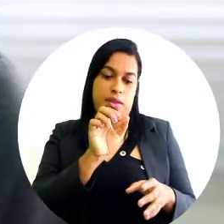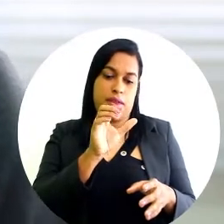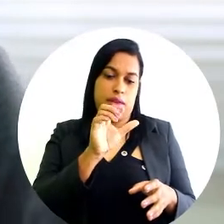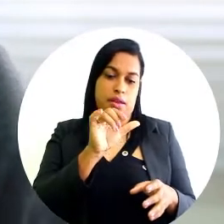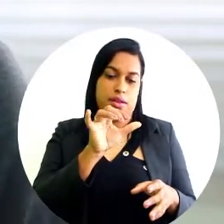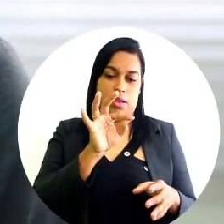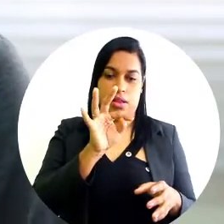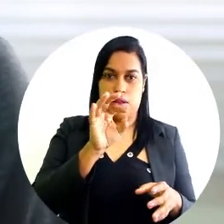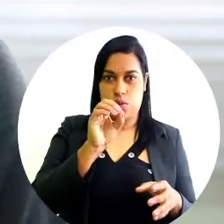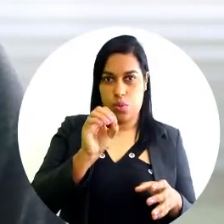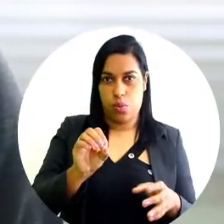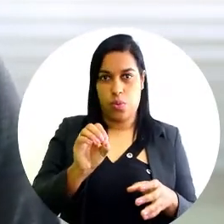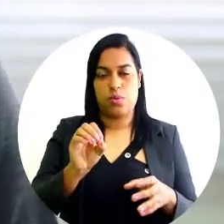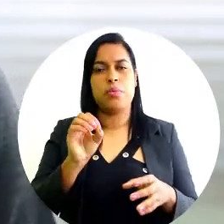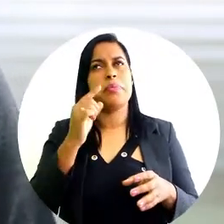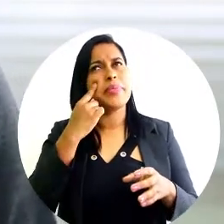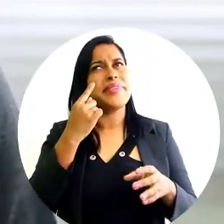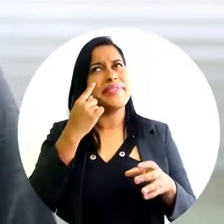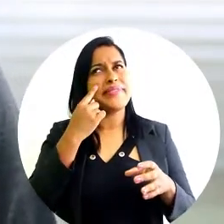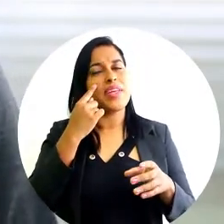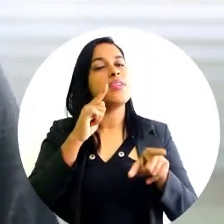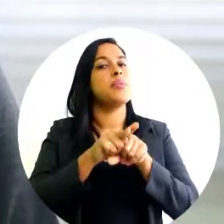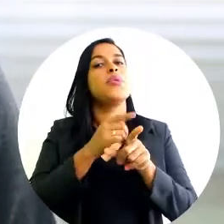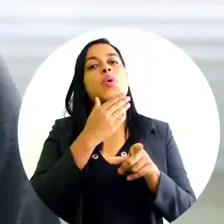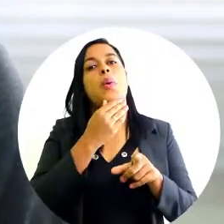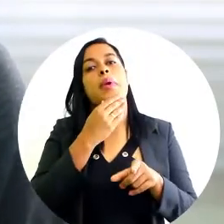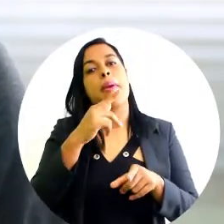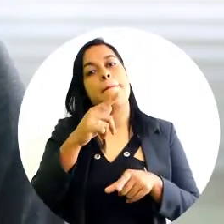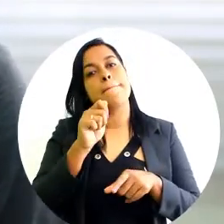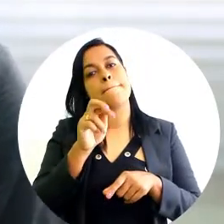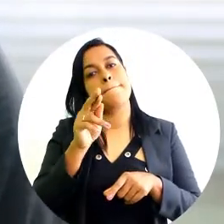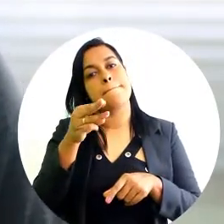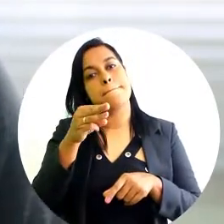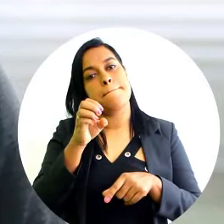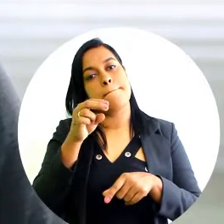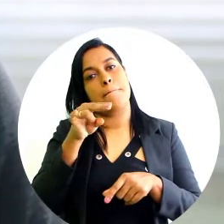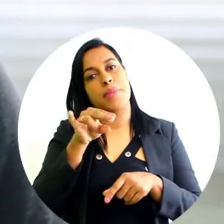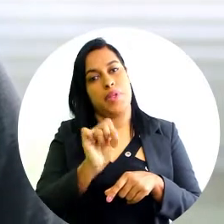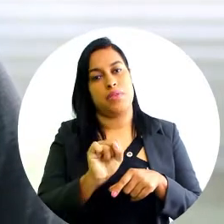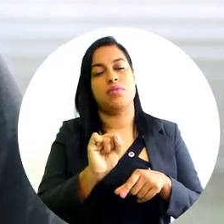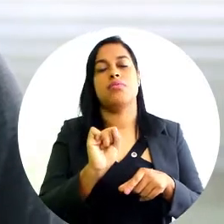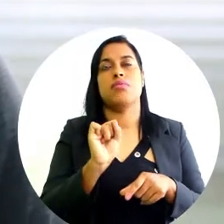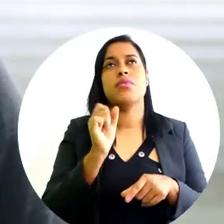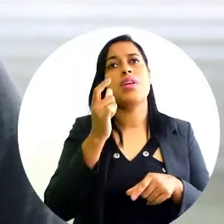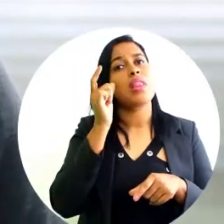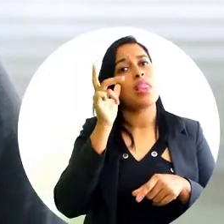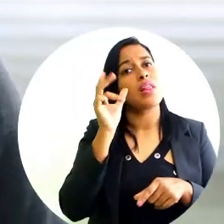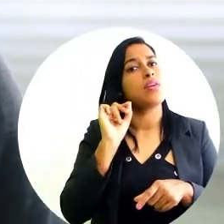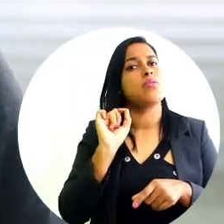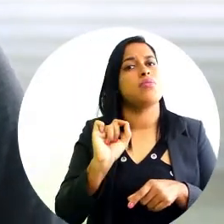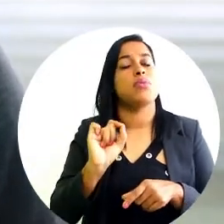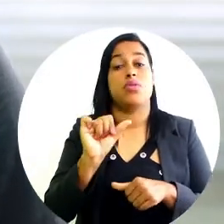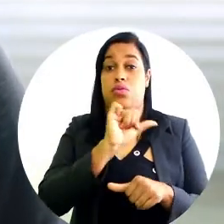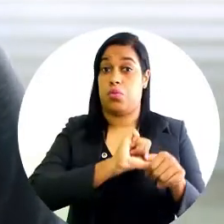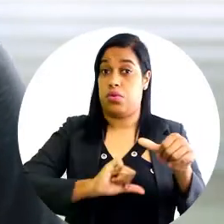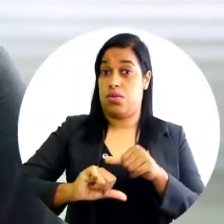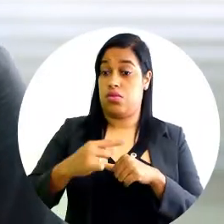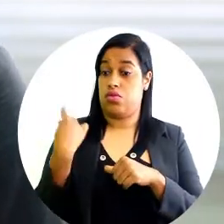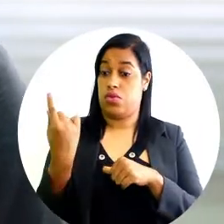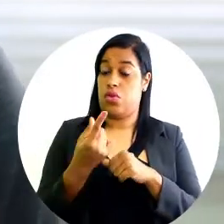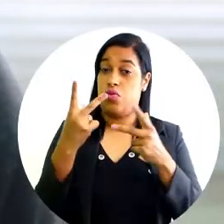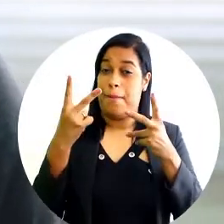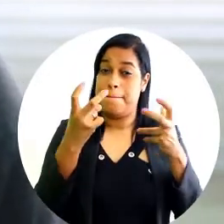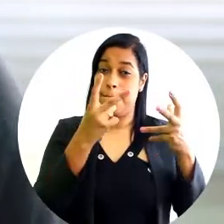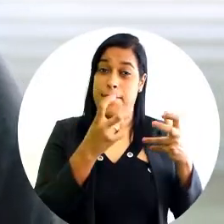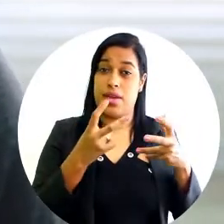Parmênides, que ele tinha uma concepção diferente. A ideia dele era a seguinte, é que as mudanças que